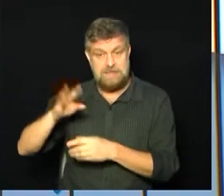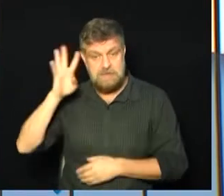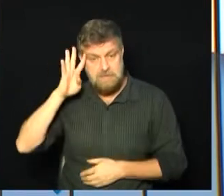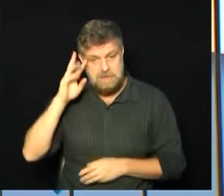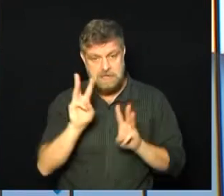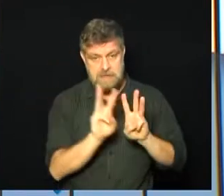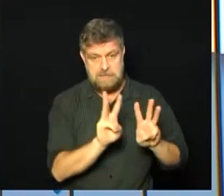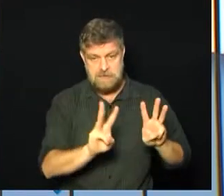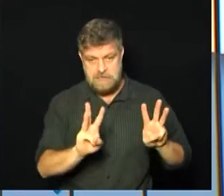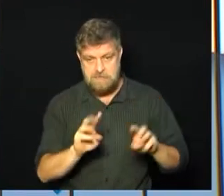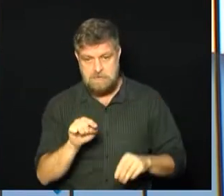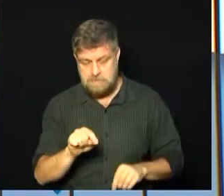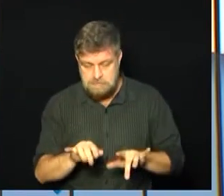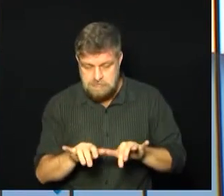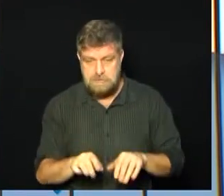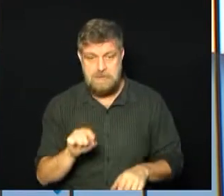site